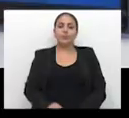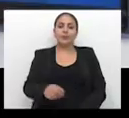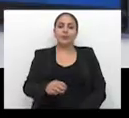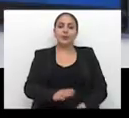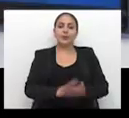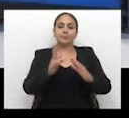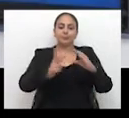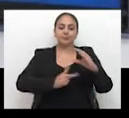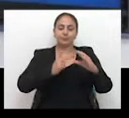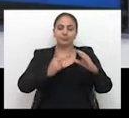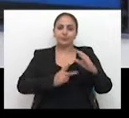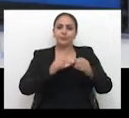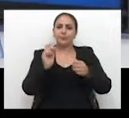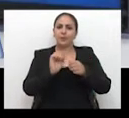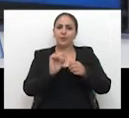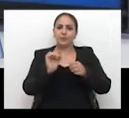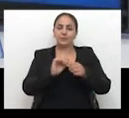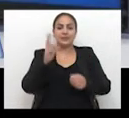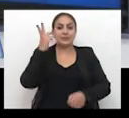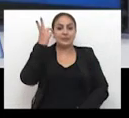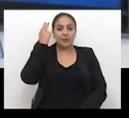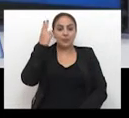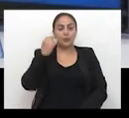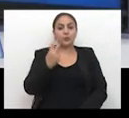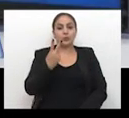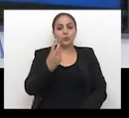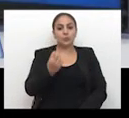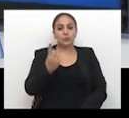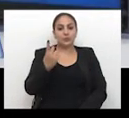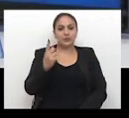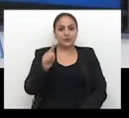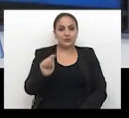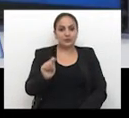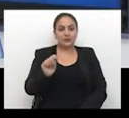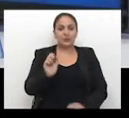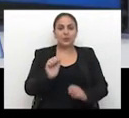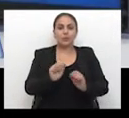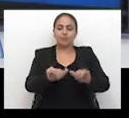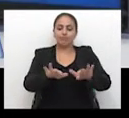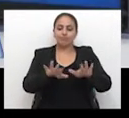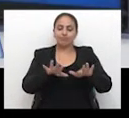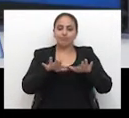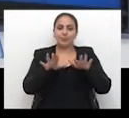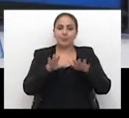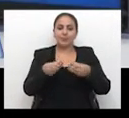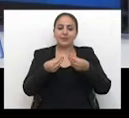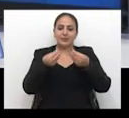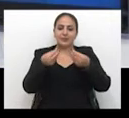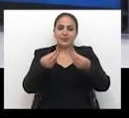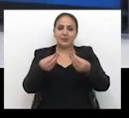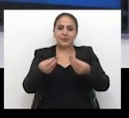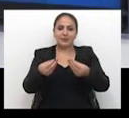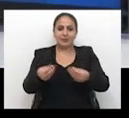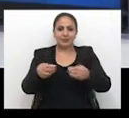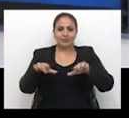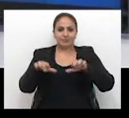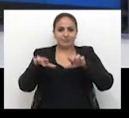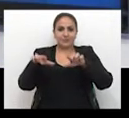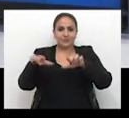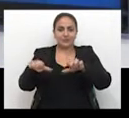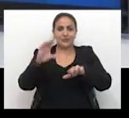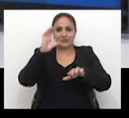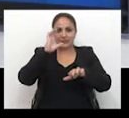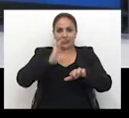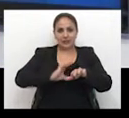o parlamento municipal promoveu em abril de 2017 uma solenidade para entrega do título